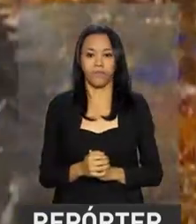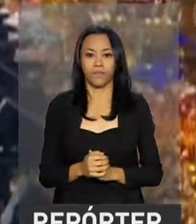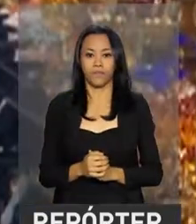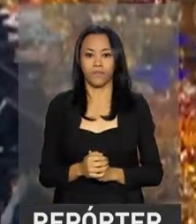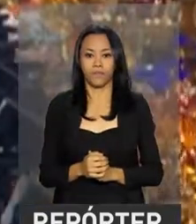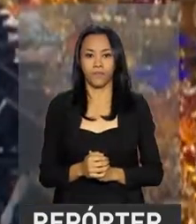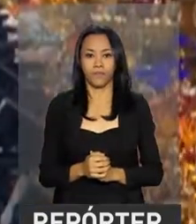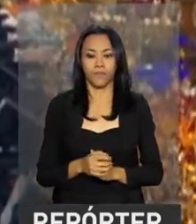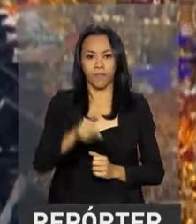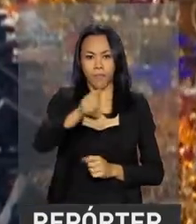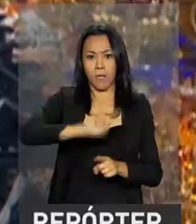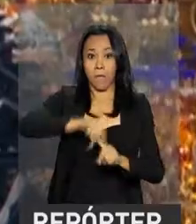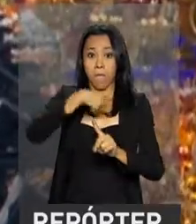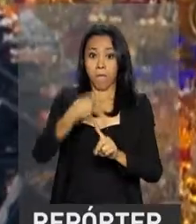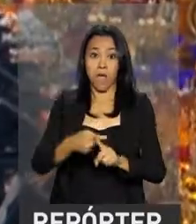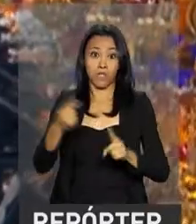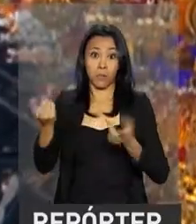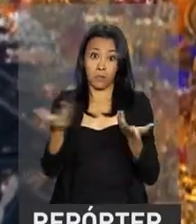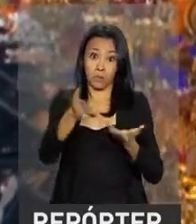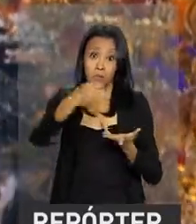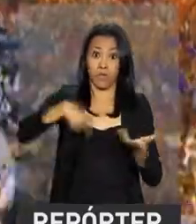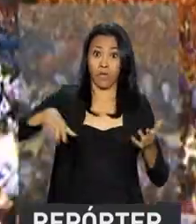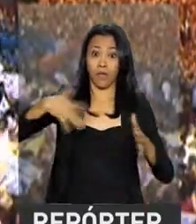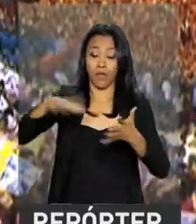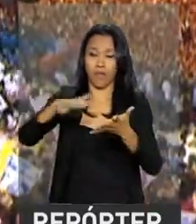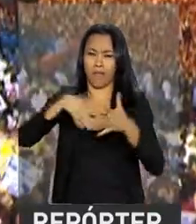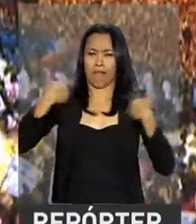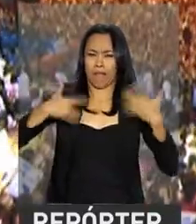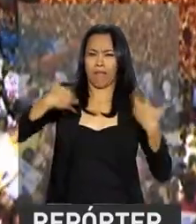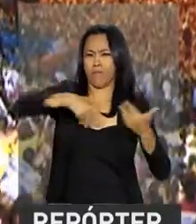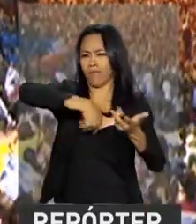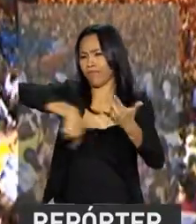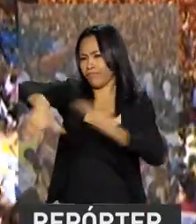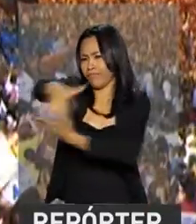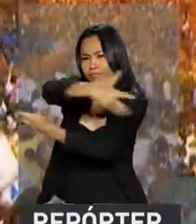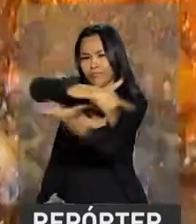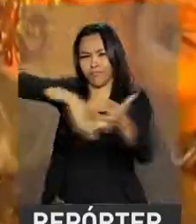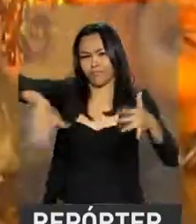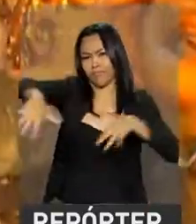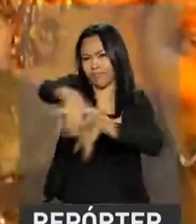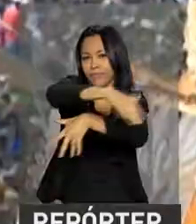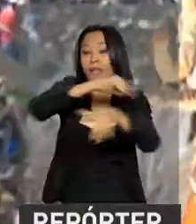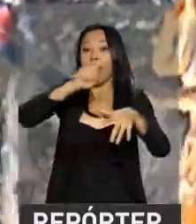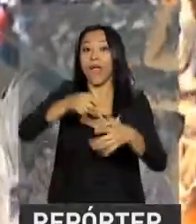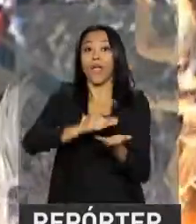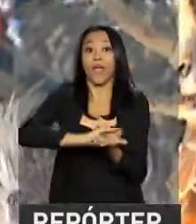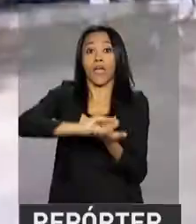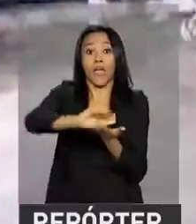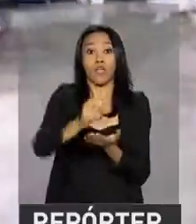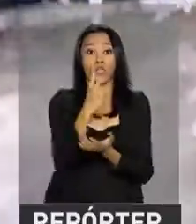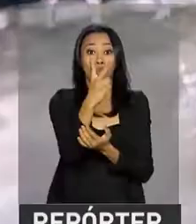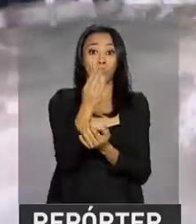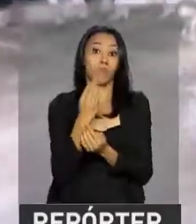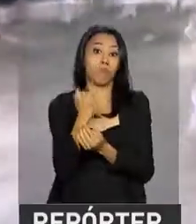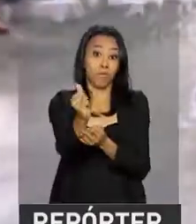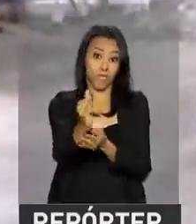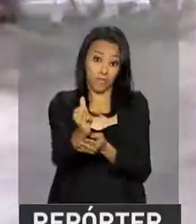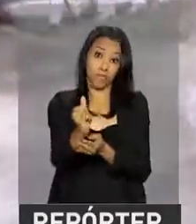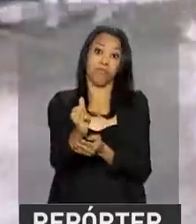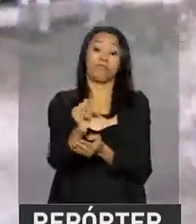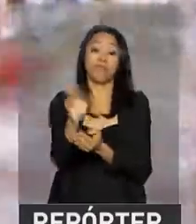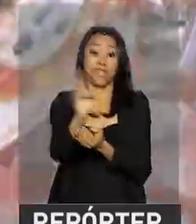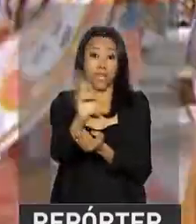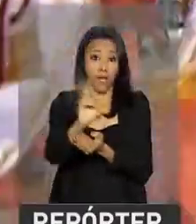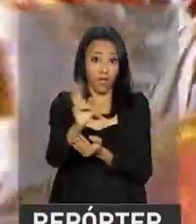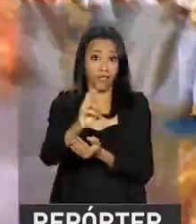mais do que diversão o carnaval do rio de janeiro é responsável por injetar cerca de 2 bilhões de reais na economia do estado